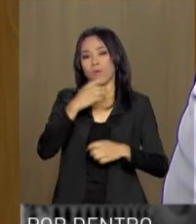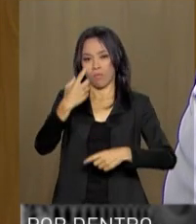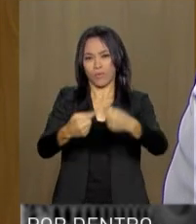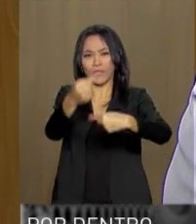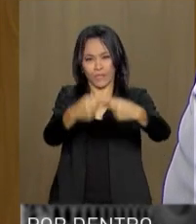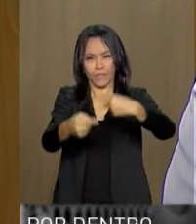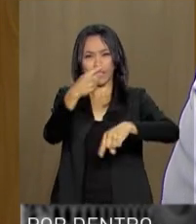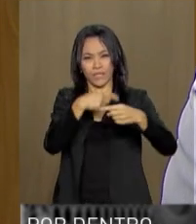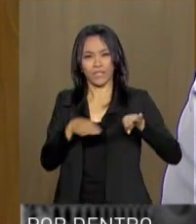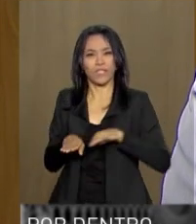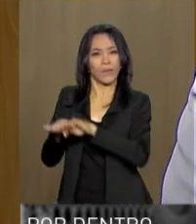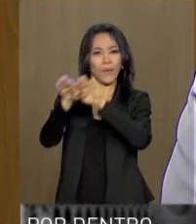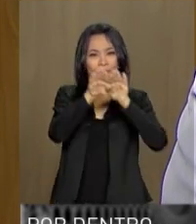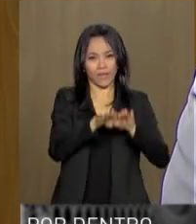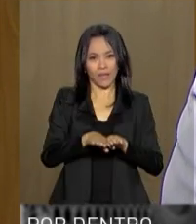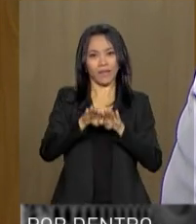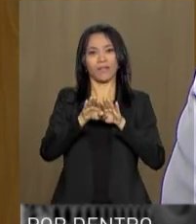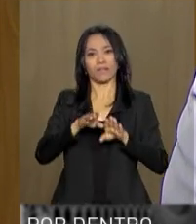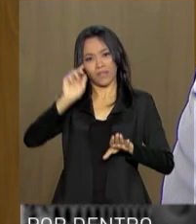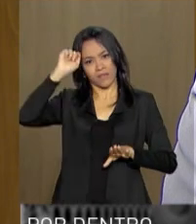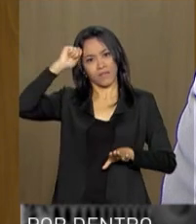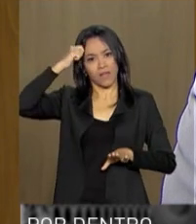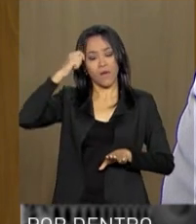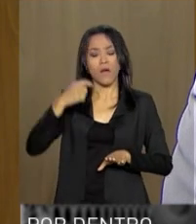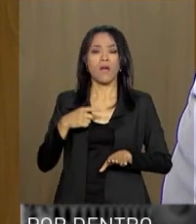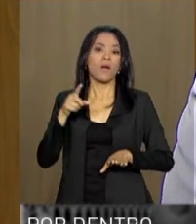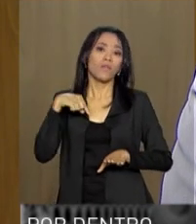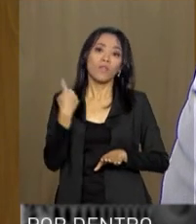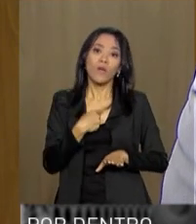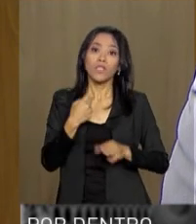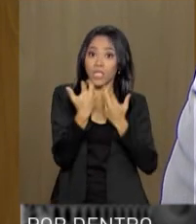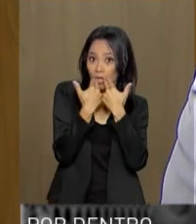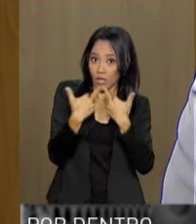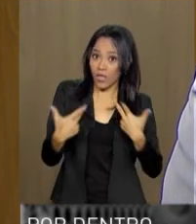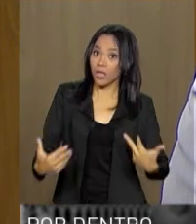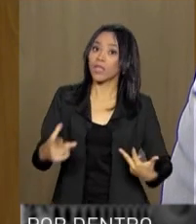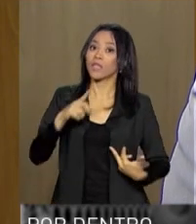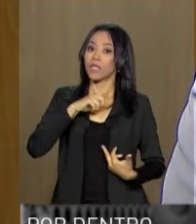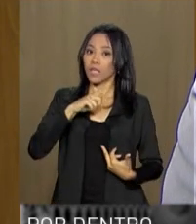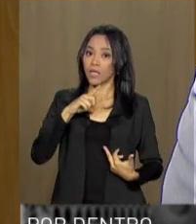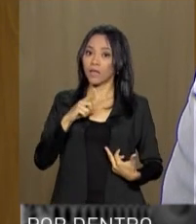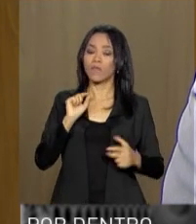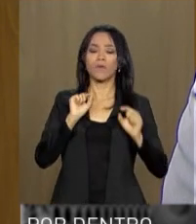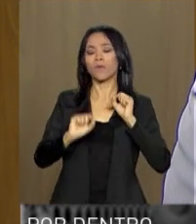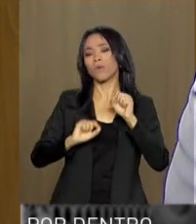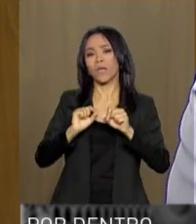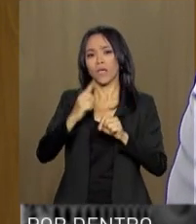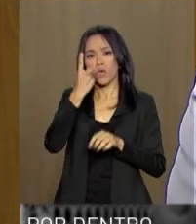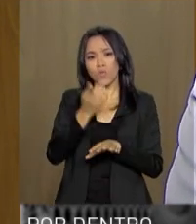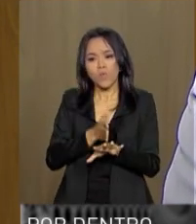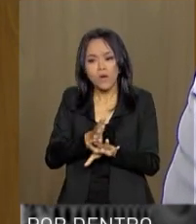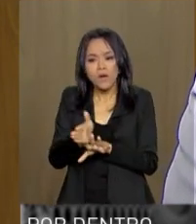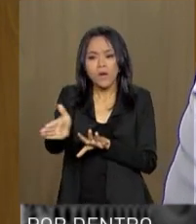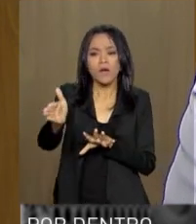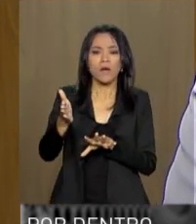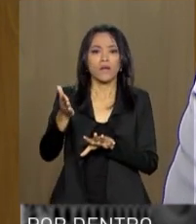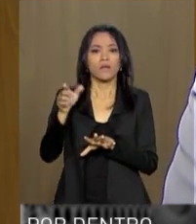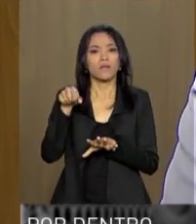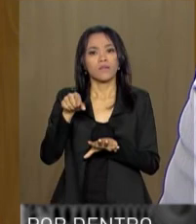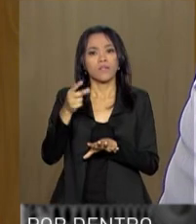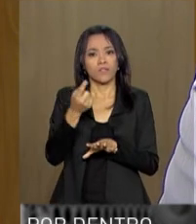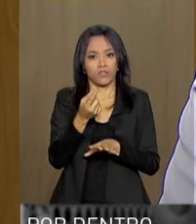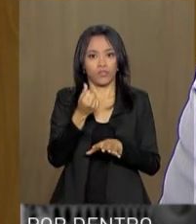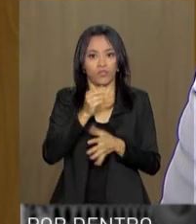chamamos de sinapi nós é e nós vamos com uma linha de fomento através de recursos buscado governo